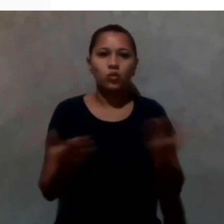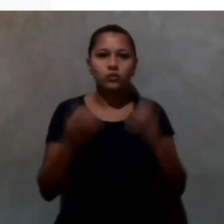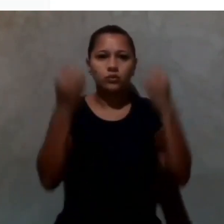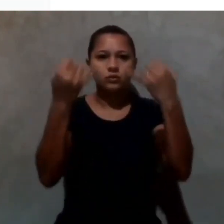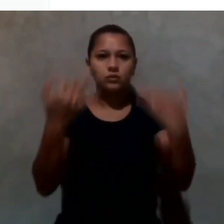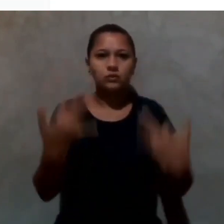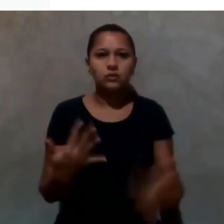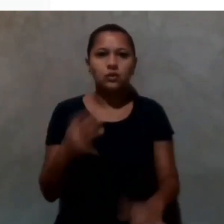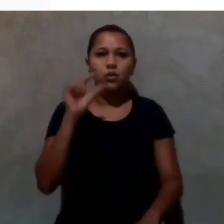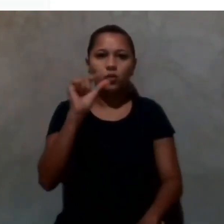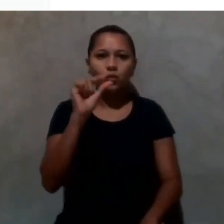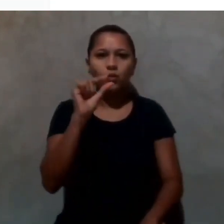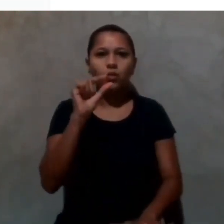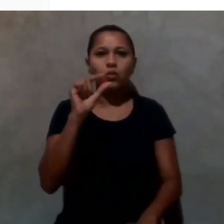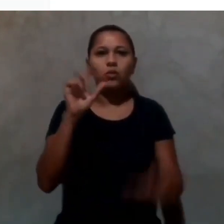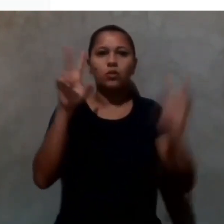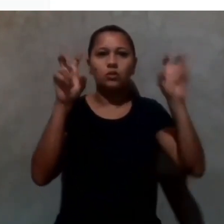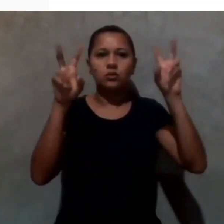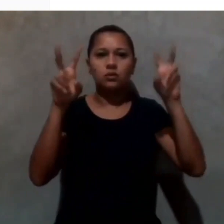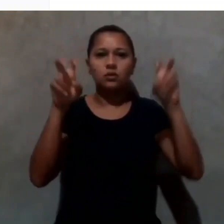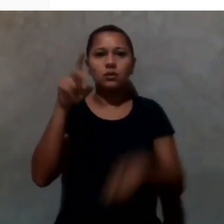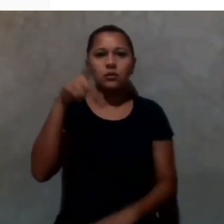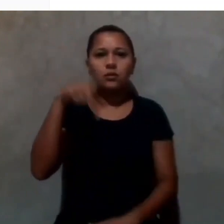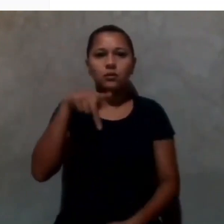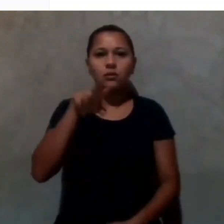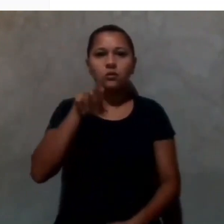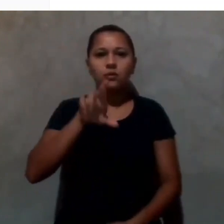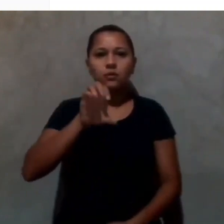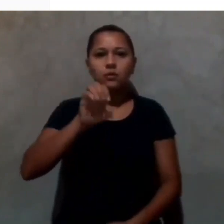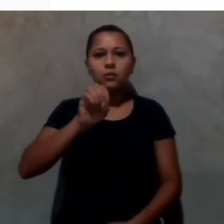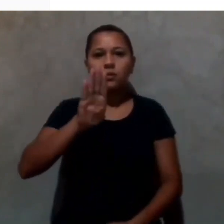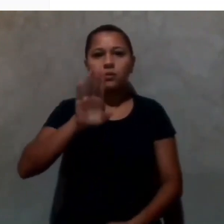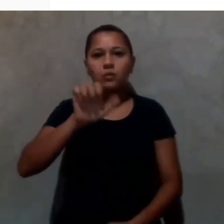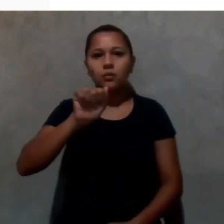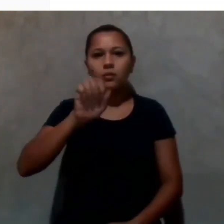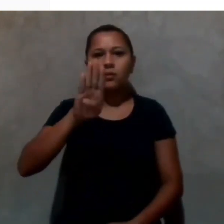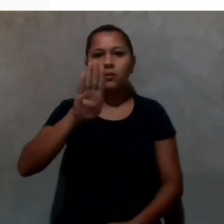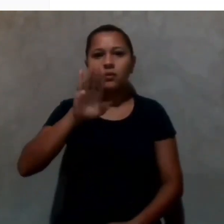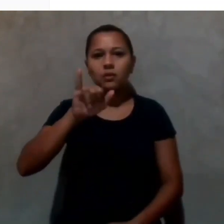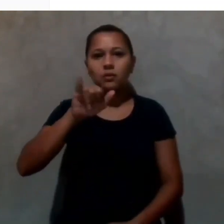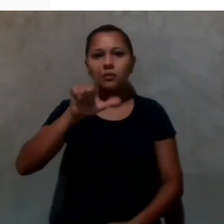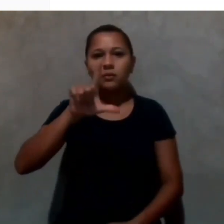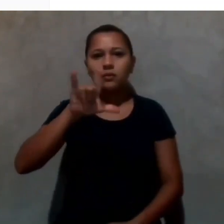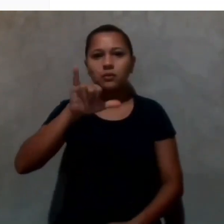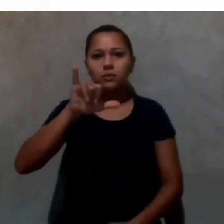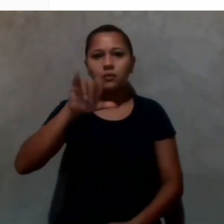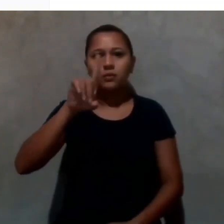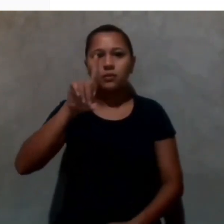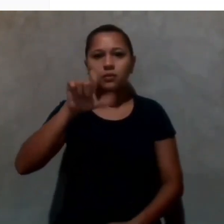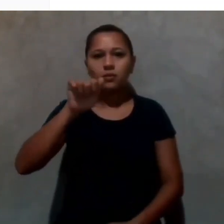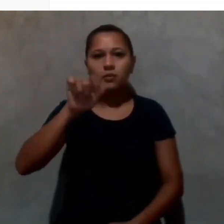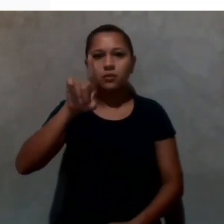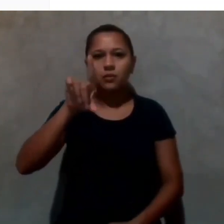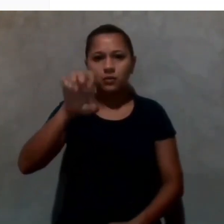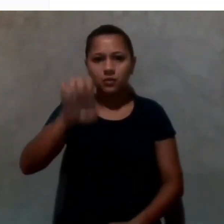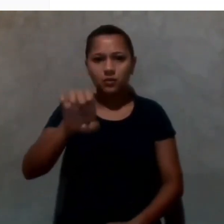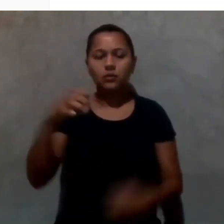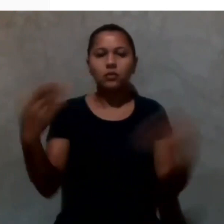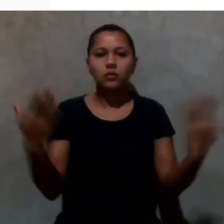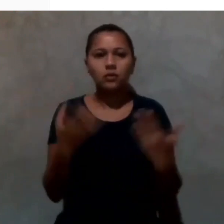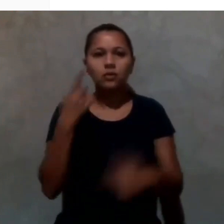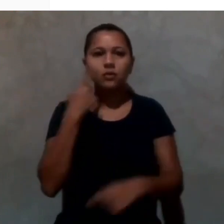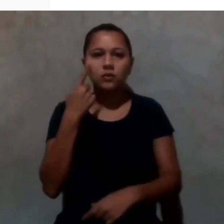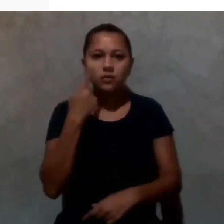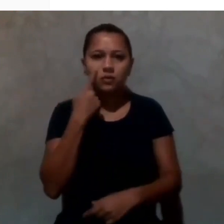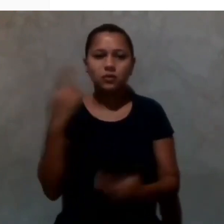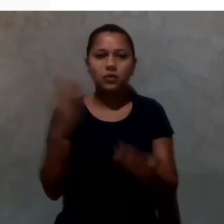vamos falar um pouco da teoria das probabilidades. Vamos ver algumas noções básicas dessa teoria e utilizá-las na resolução